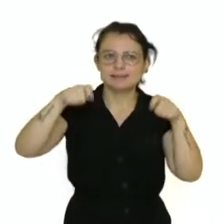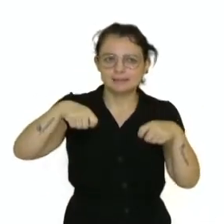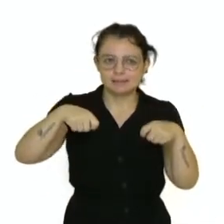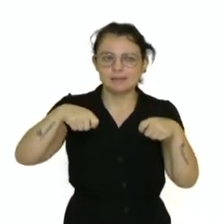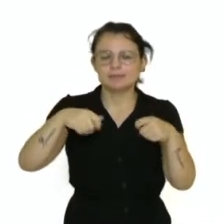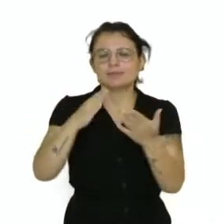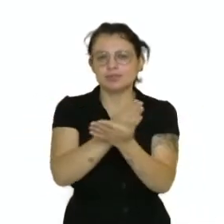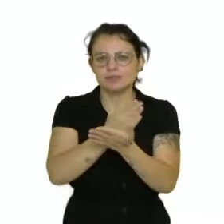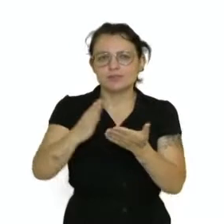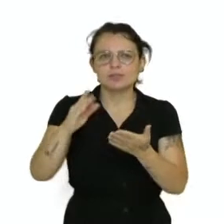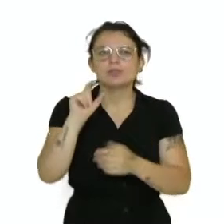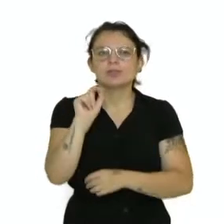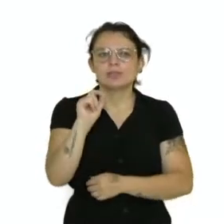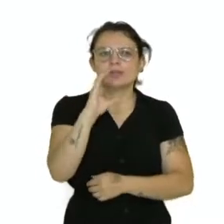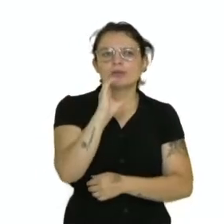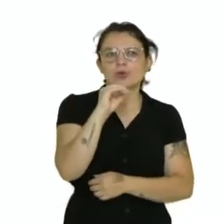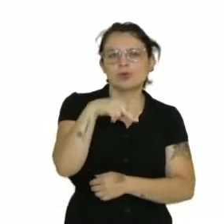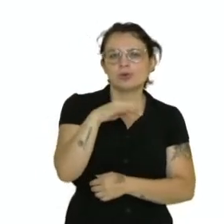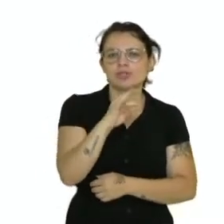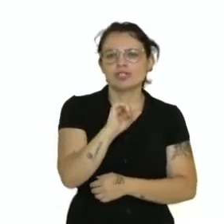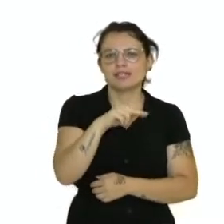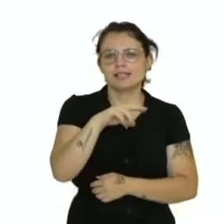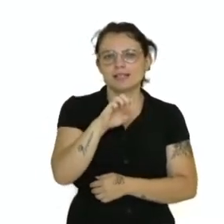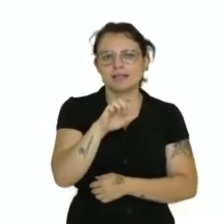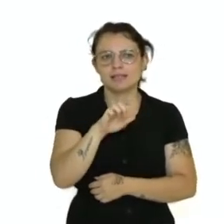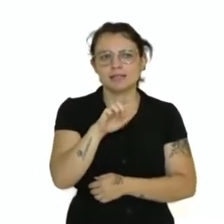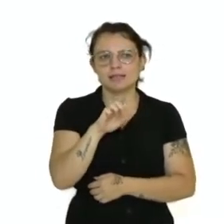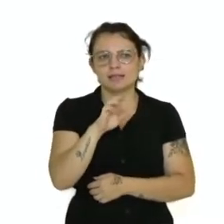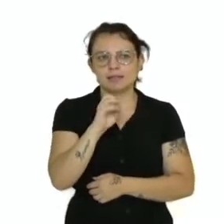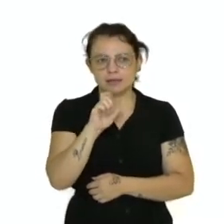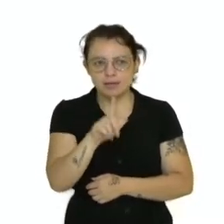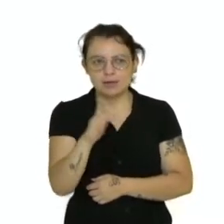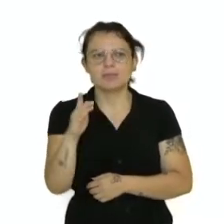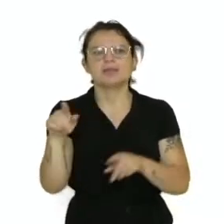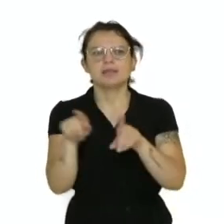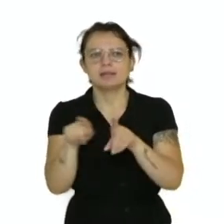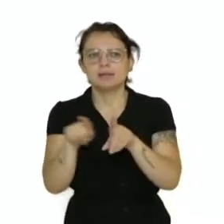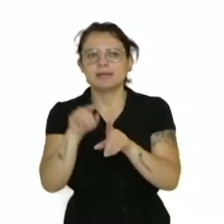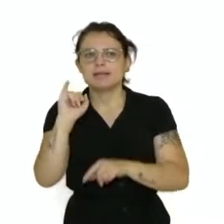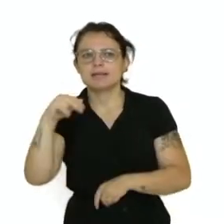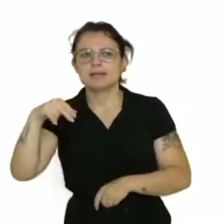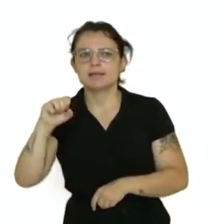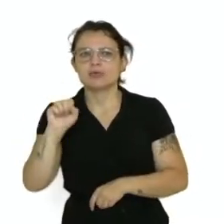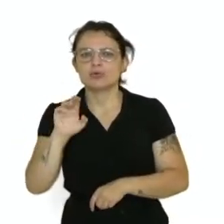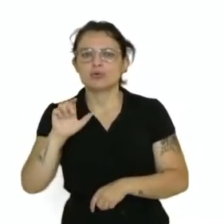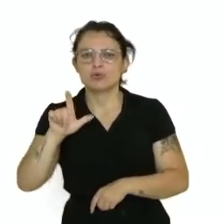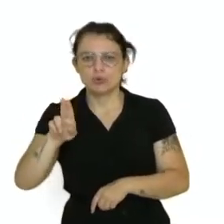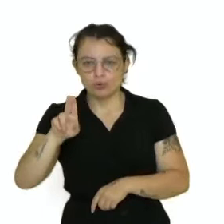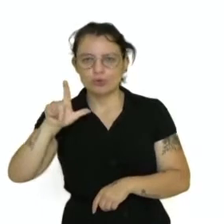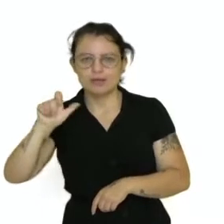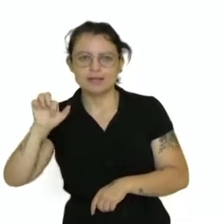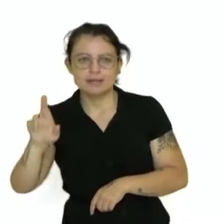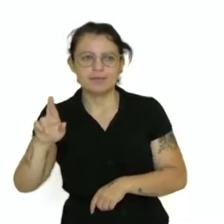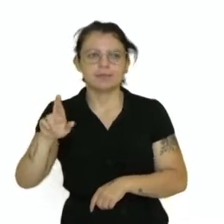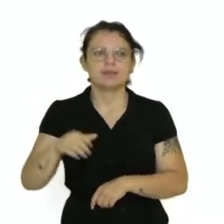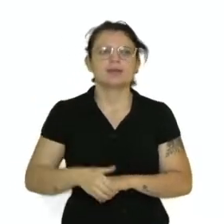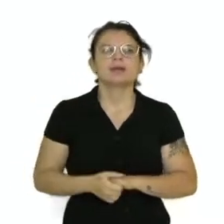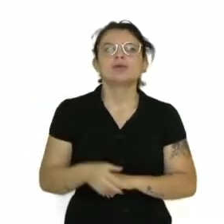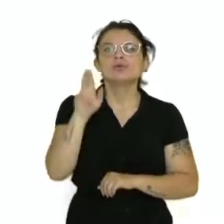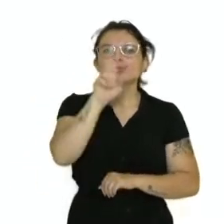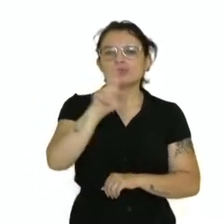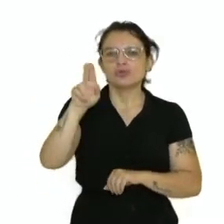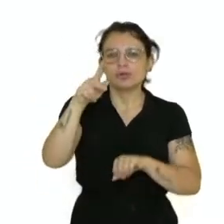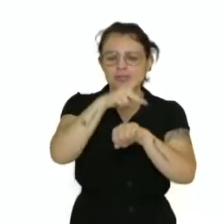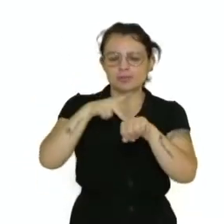Central continental e América Central insular. Na América Central continental nós temos Belize, Costa Rica,